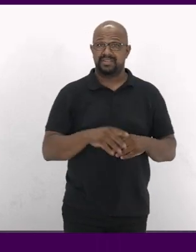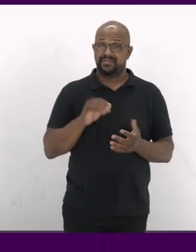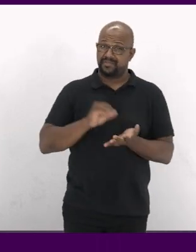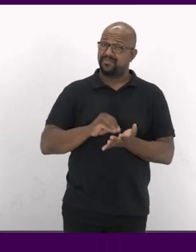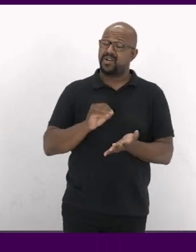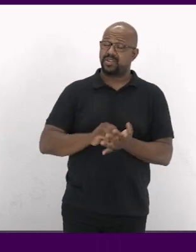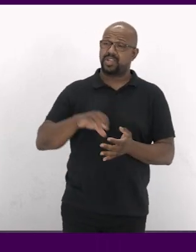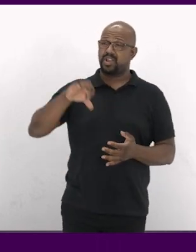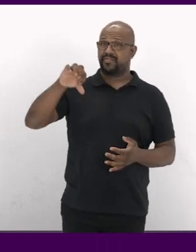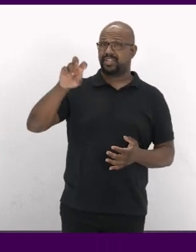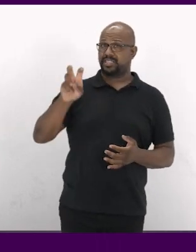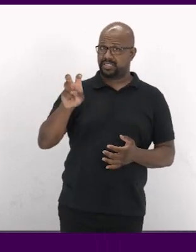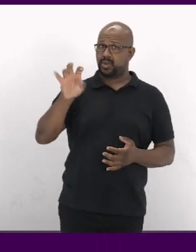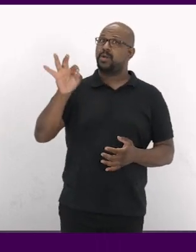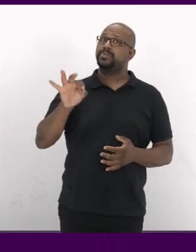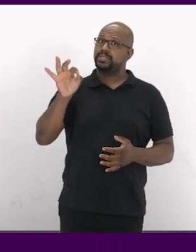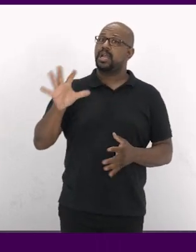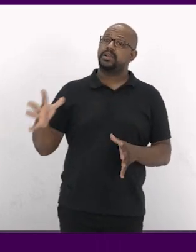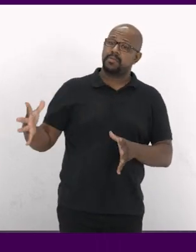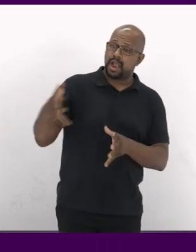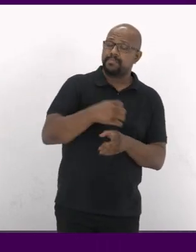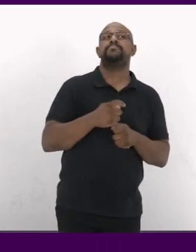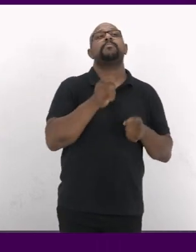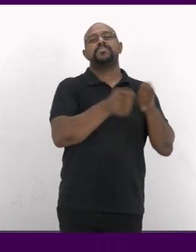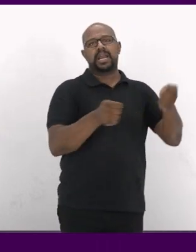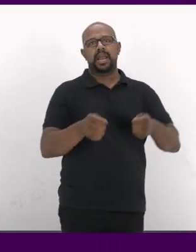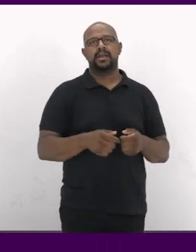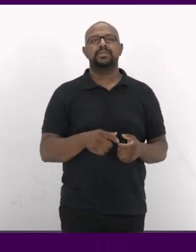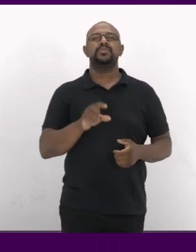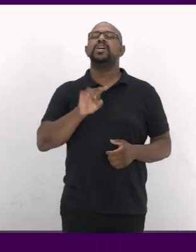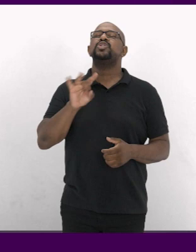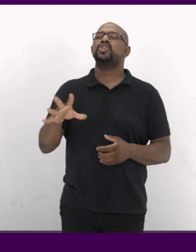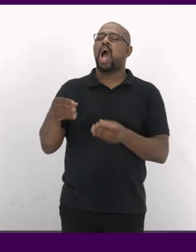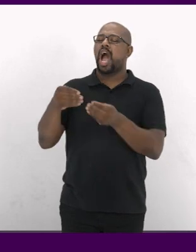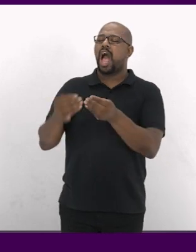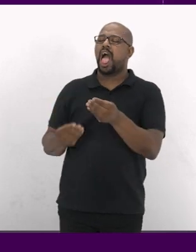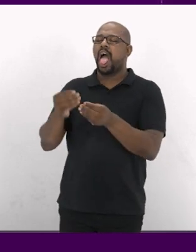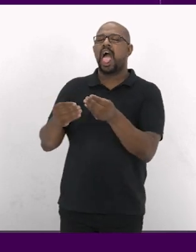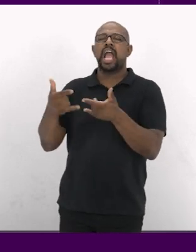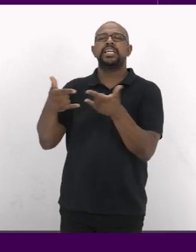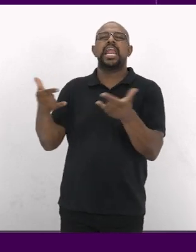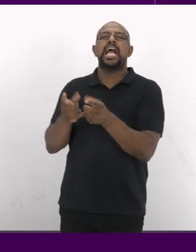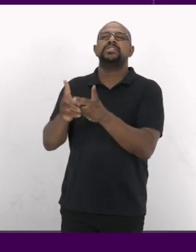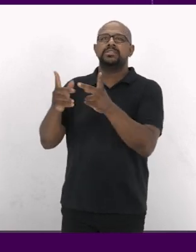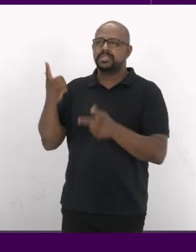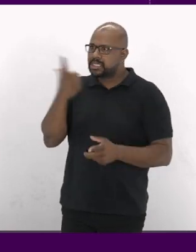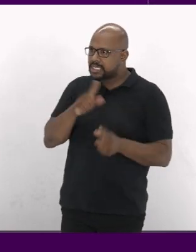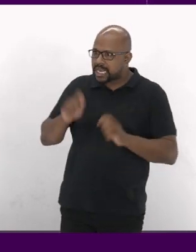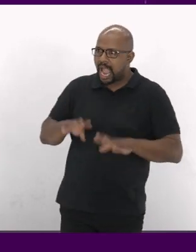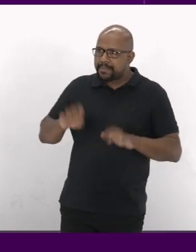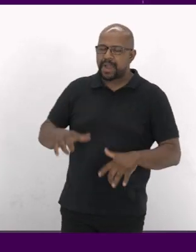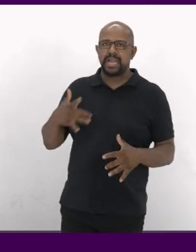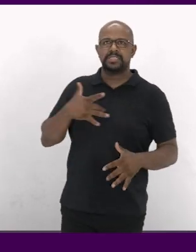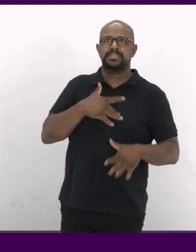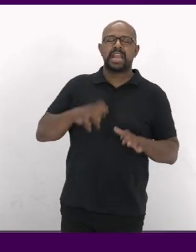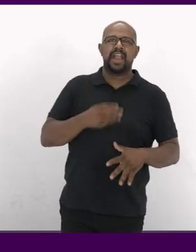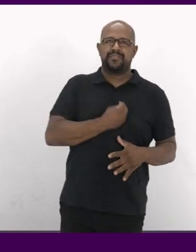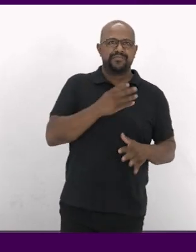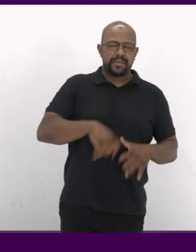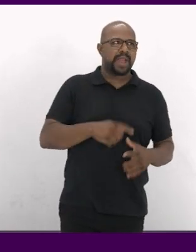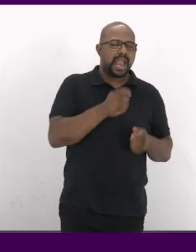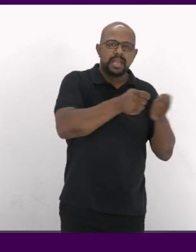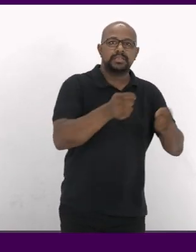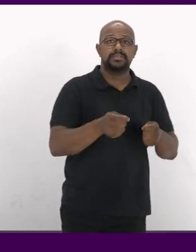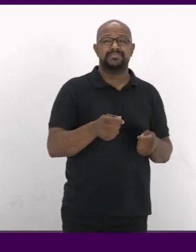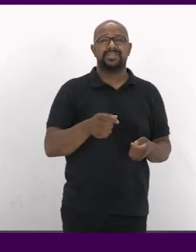falta 95% para fechar a conta. Ou seja, não é apenas de bilheteria que sobrevive um equipamento cultural. E nem